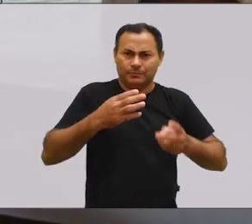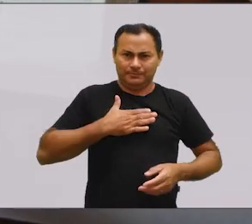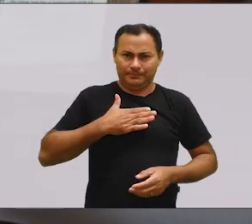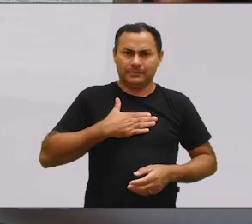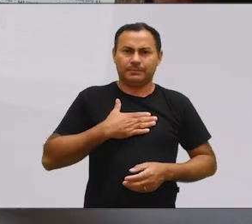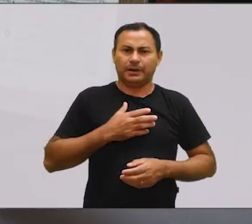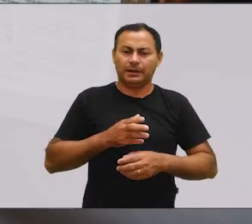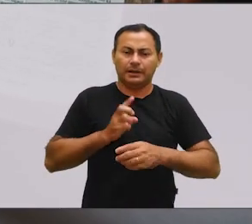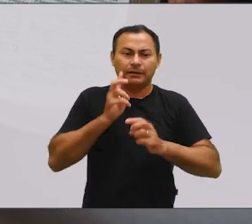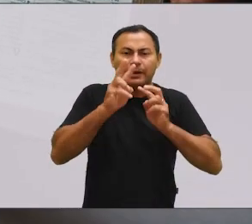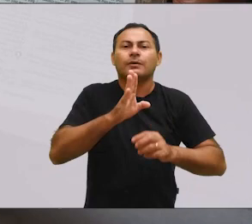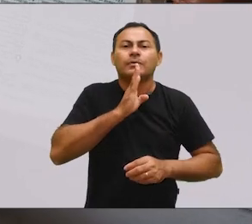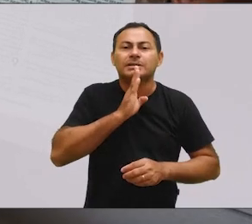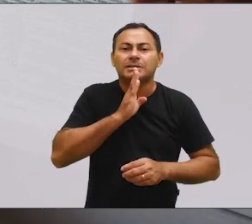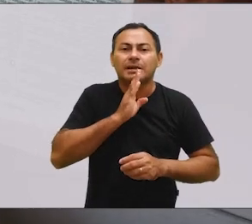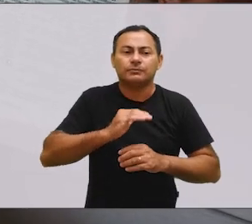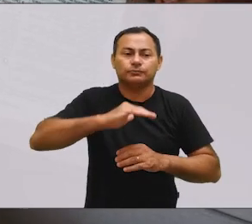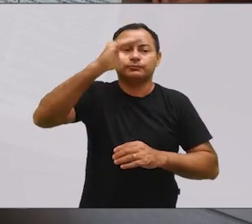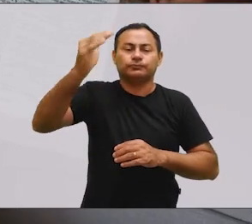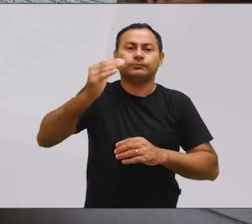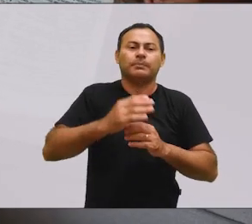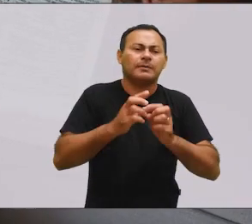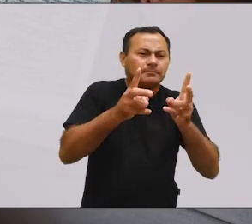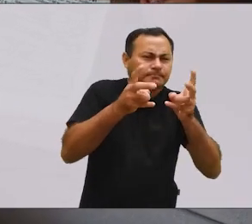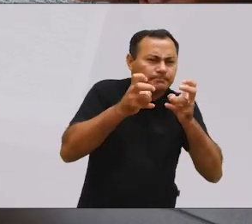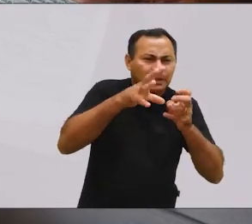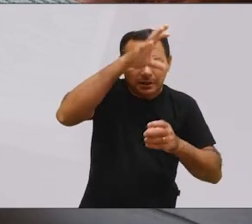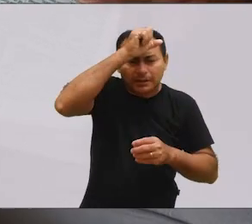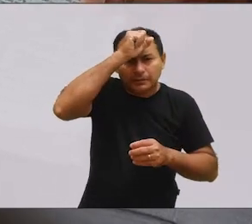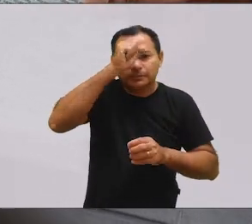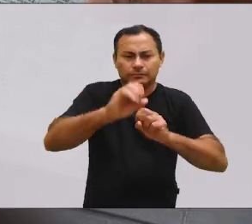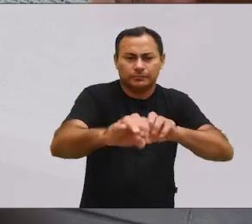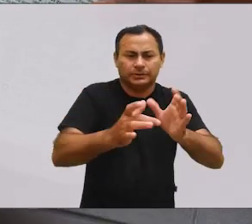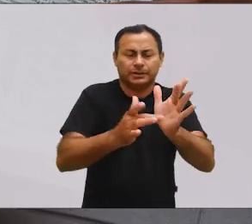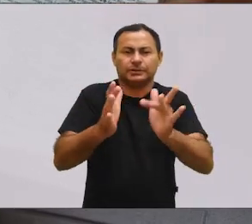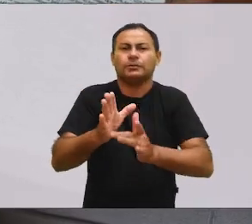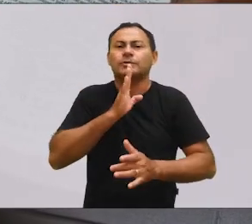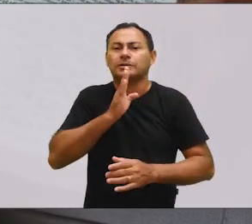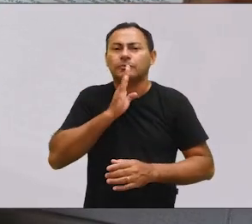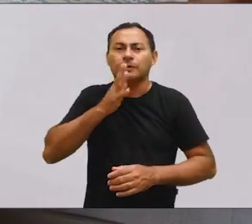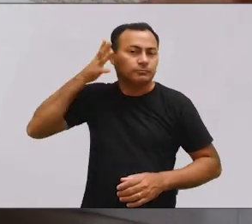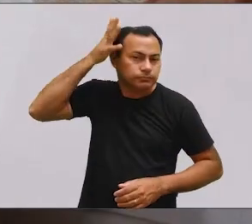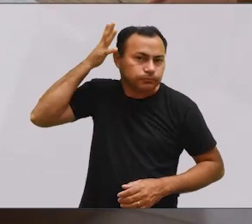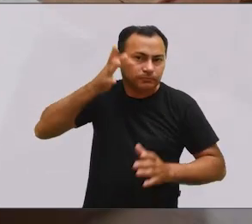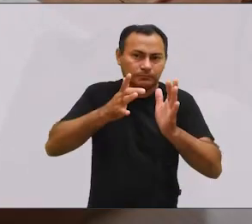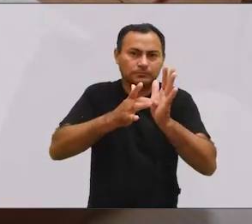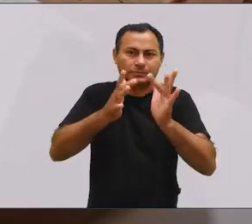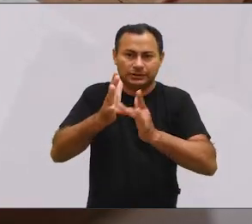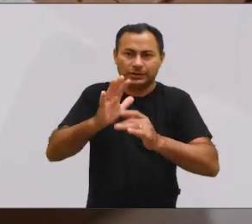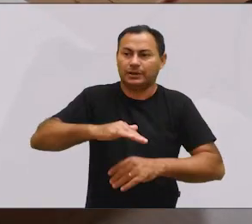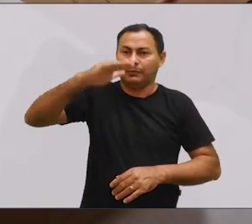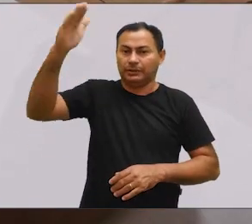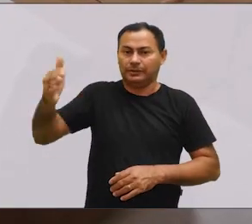para a gente subir ao alto da montanha para observar o ensino de Jesus chamado o Sermão da Montanha. Nos